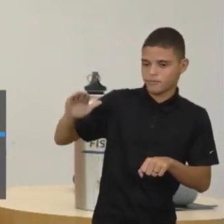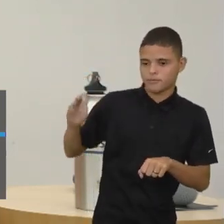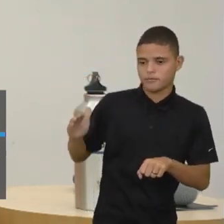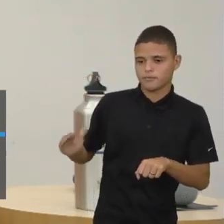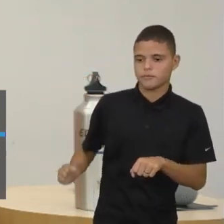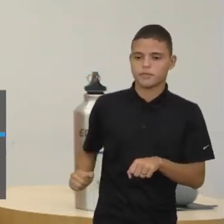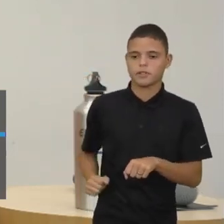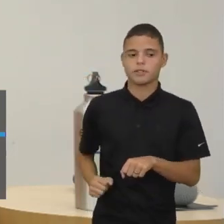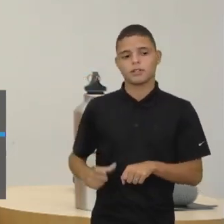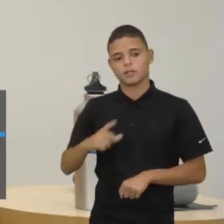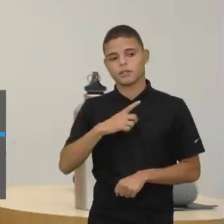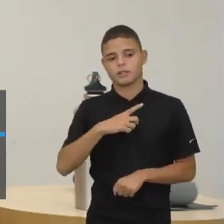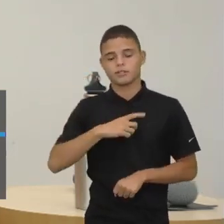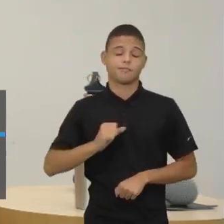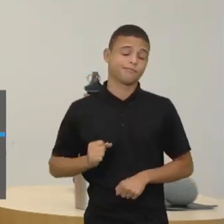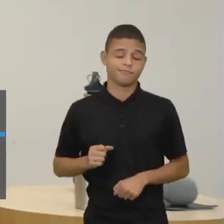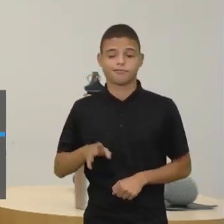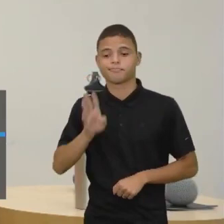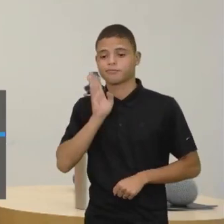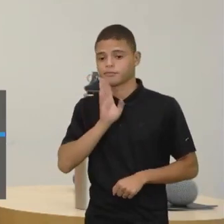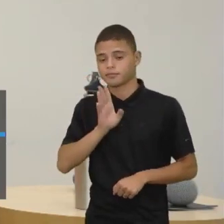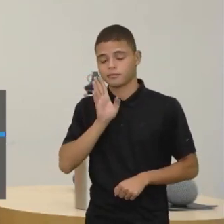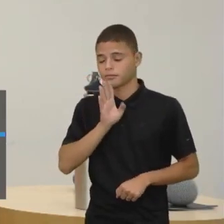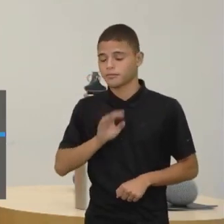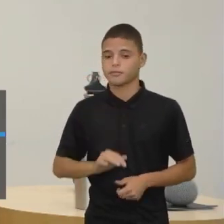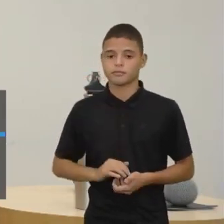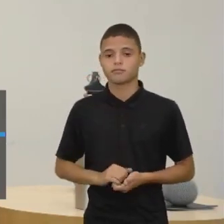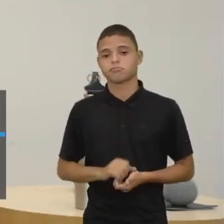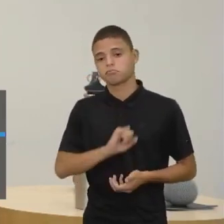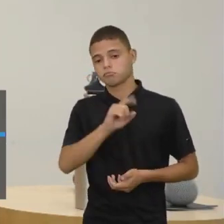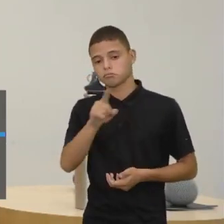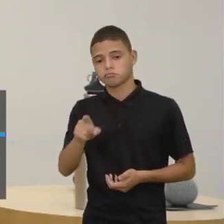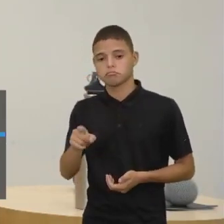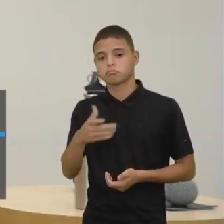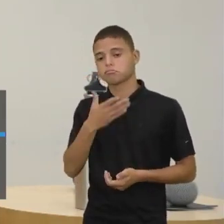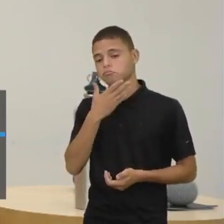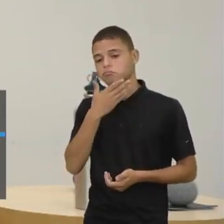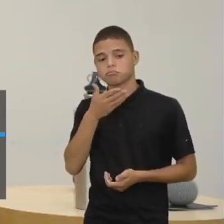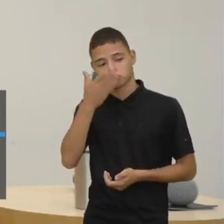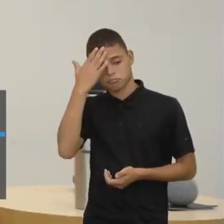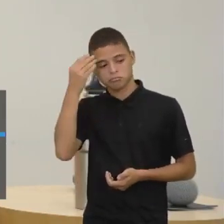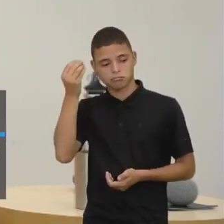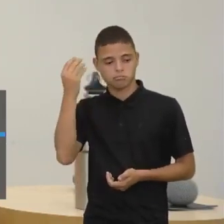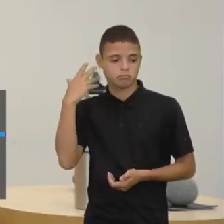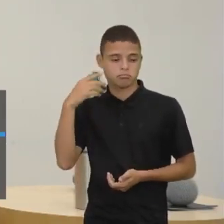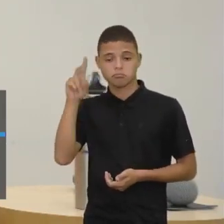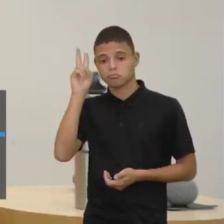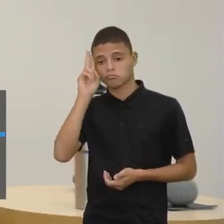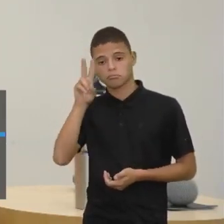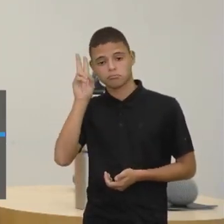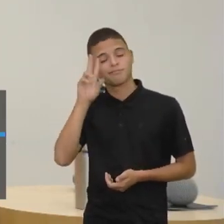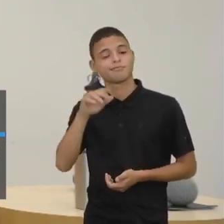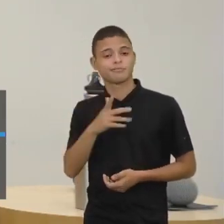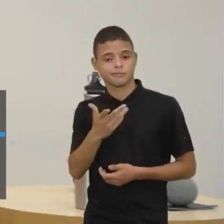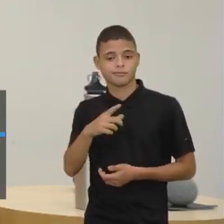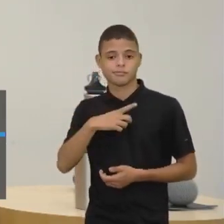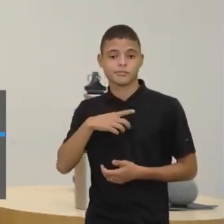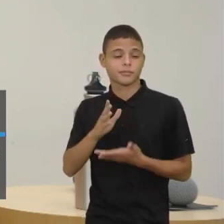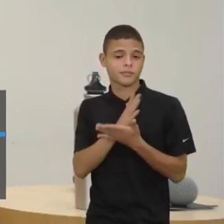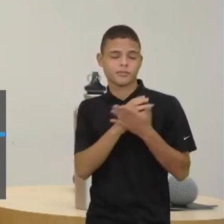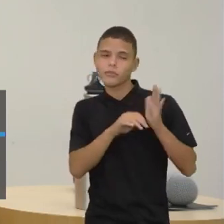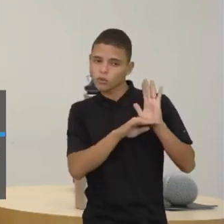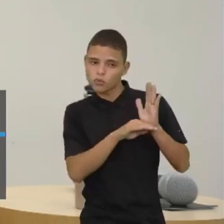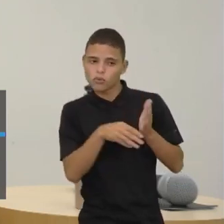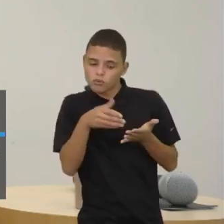lá o cilindro, mas é muito bacana. Quem não conhece as histórias voltadas para o esporte do Monte Everest, é bacana. Tem filme,